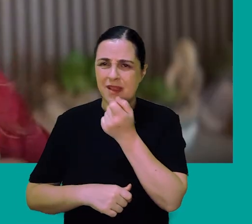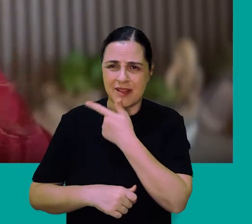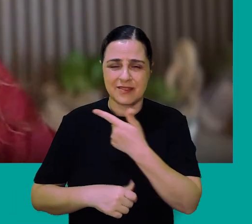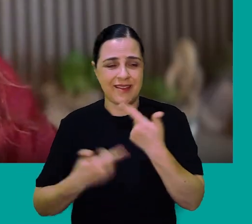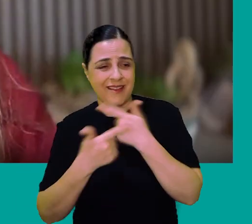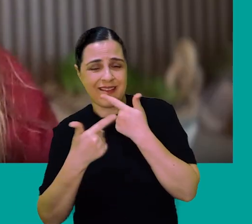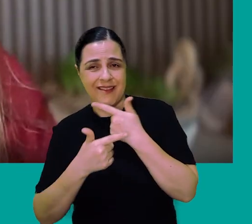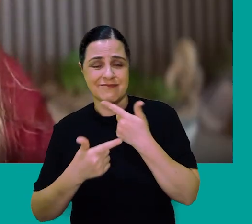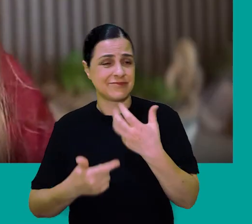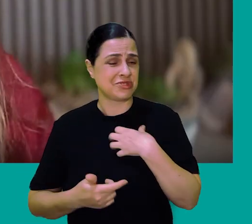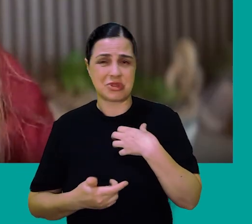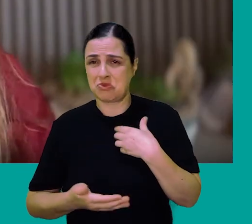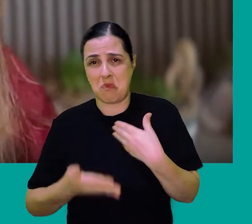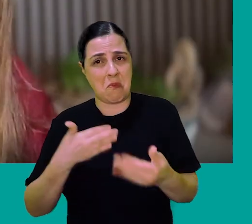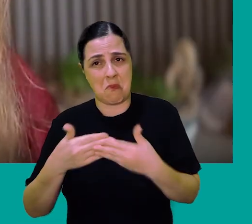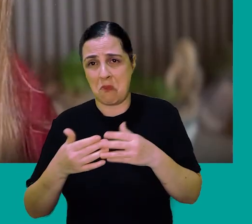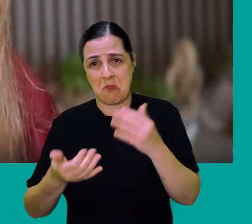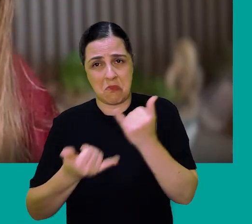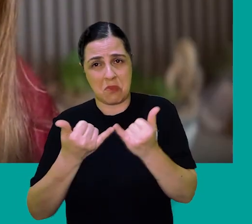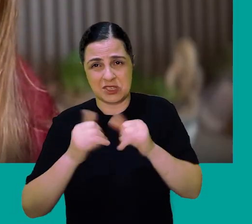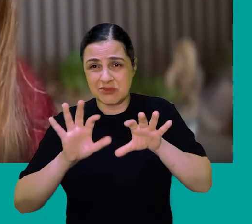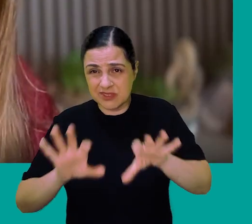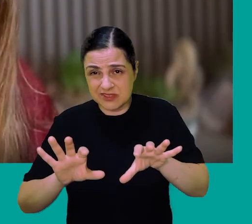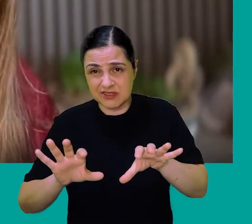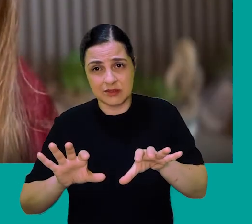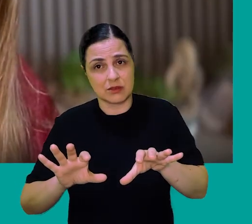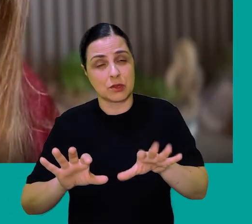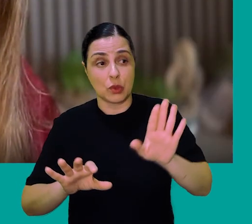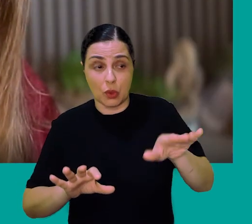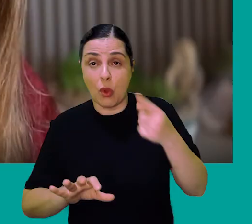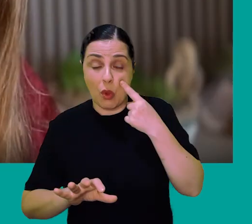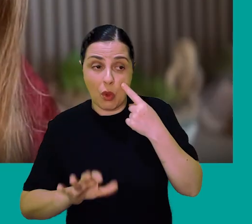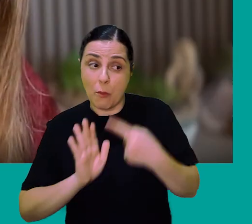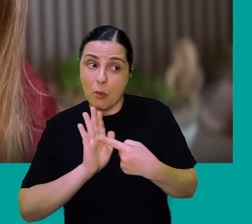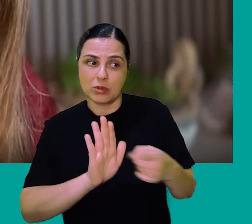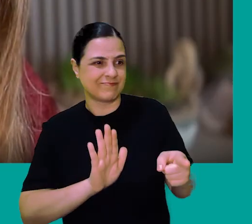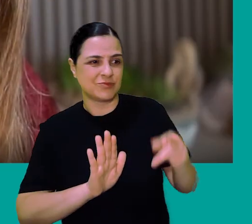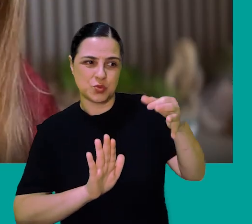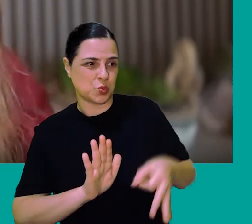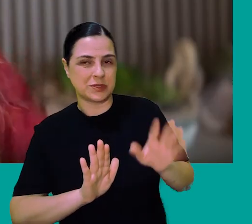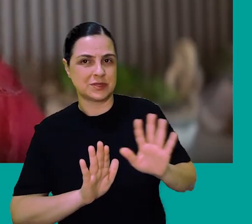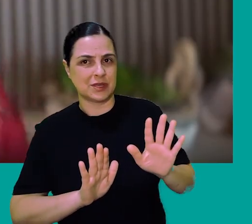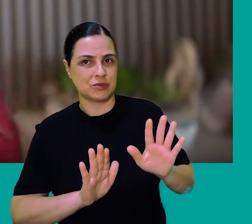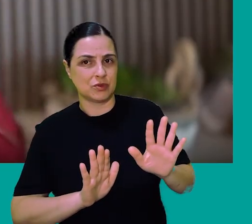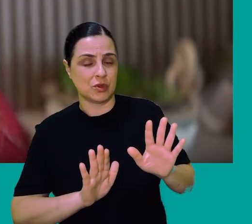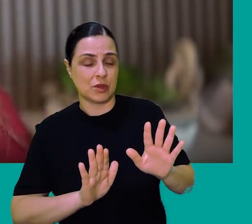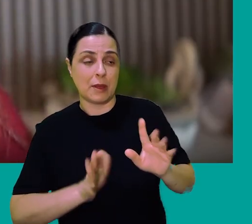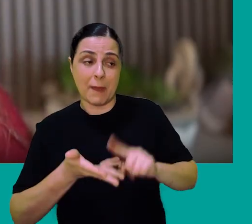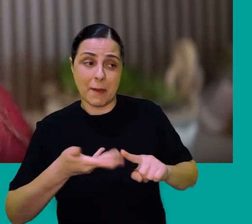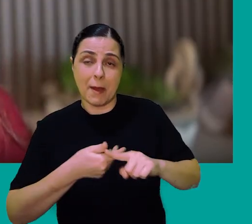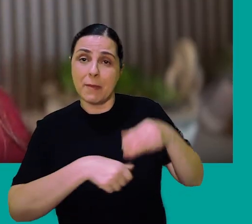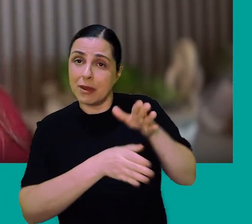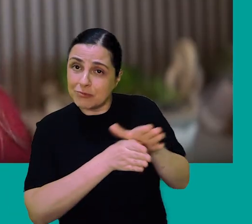de qualquer natureza, acho que é importante a gente sinalizar e se posicionar e até para outra pessoa